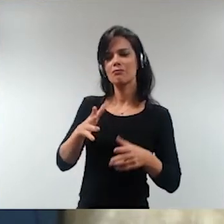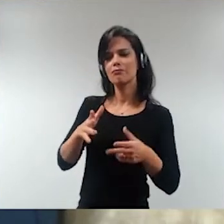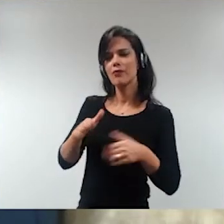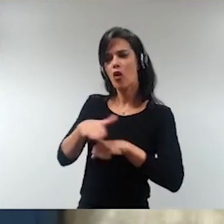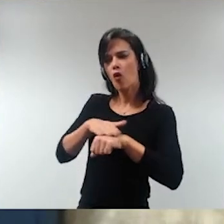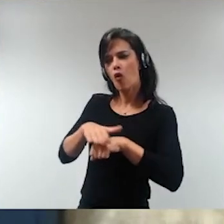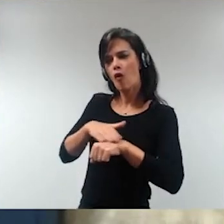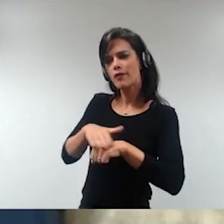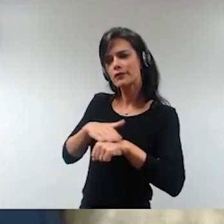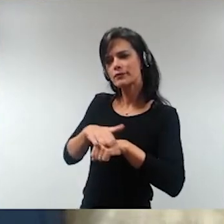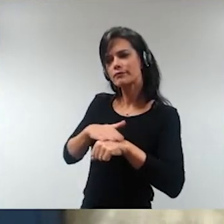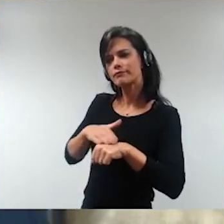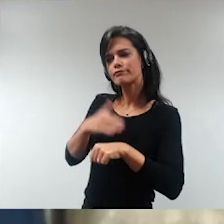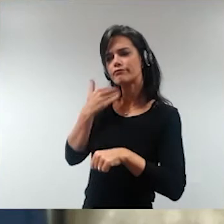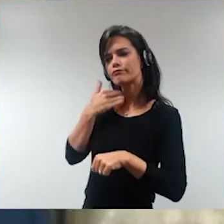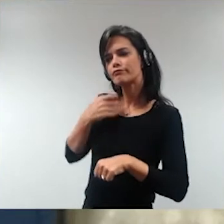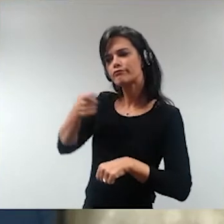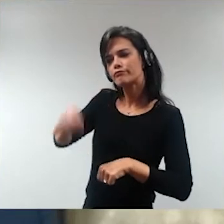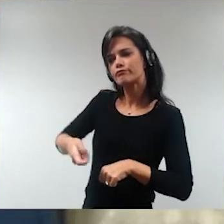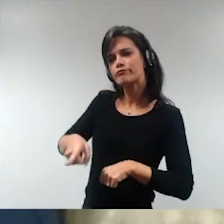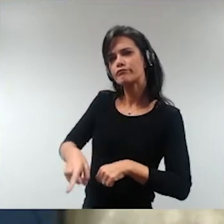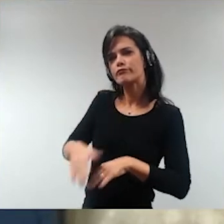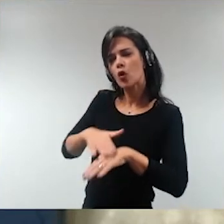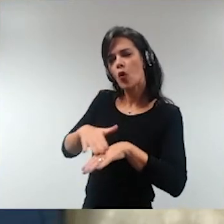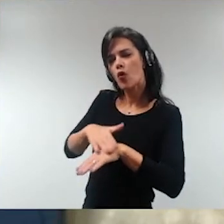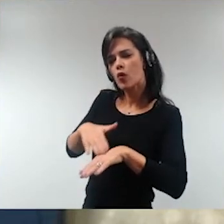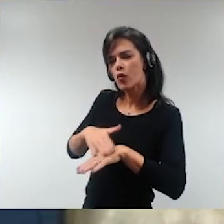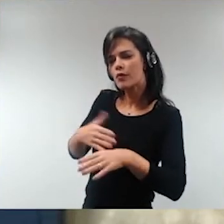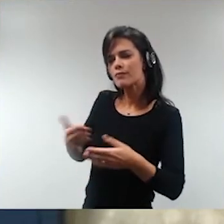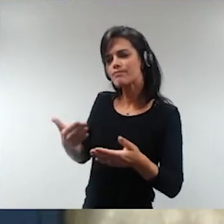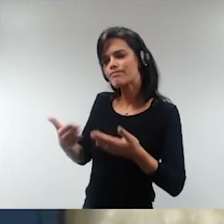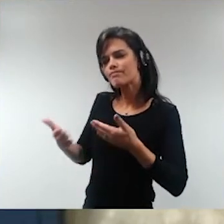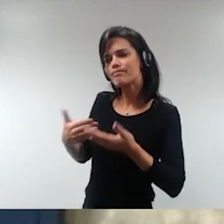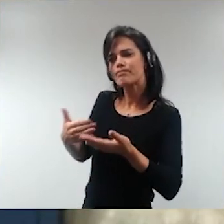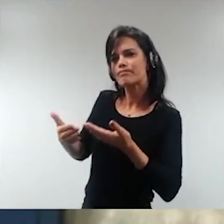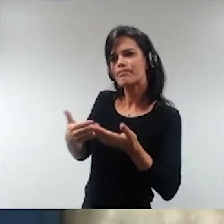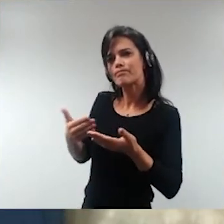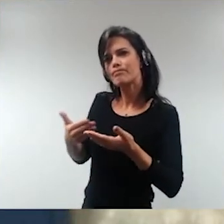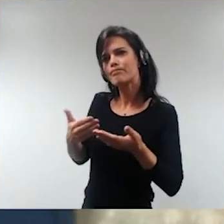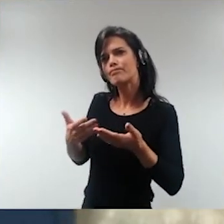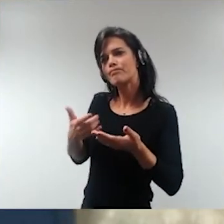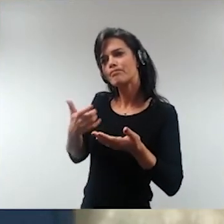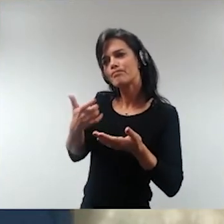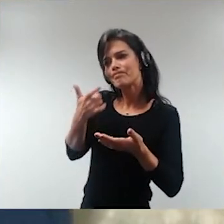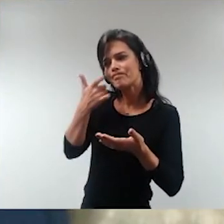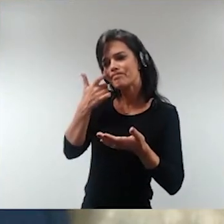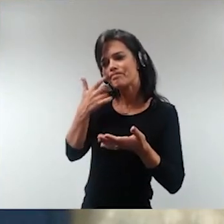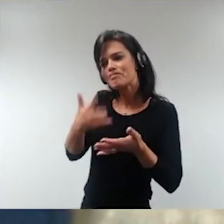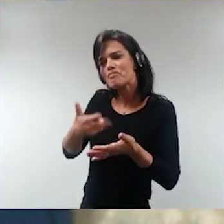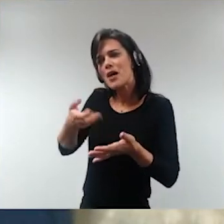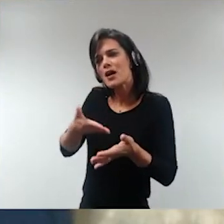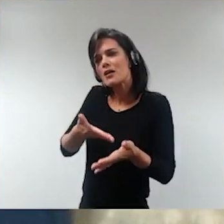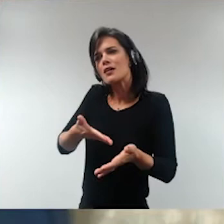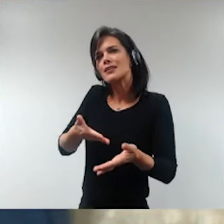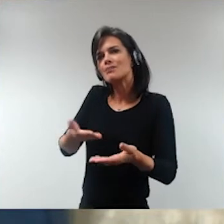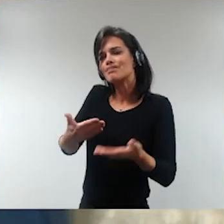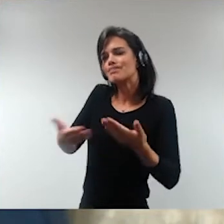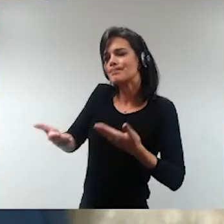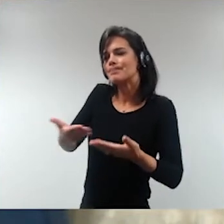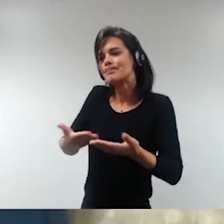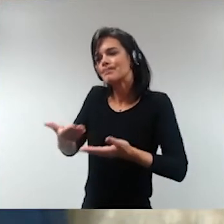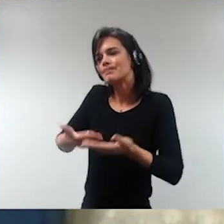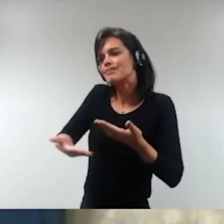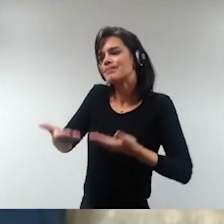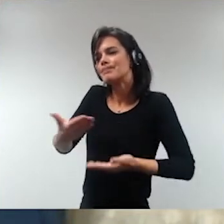que o magistrado, na frieza do papel, da tela do computador, não havia se percebido e que isso